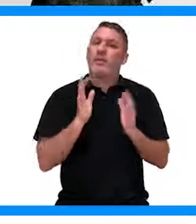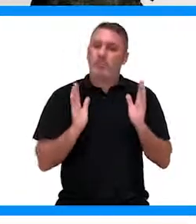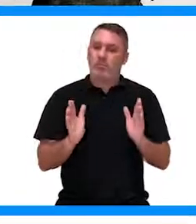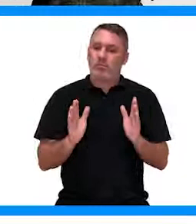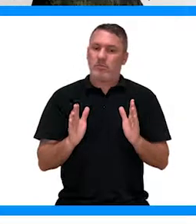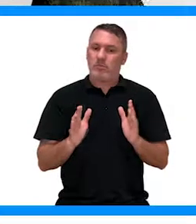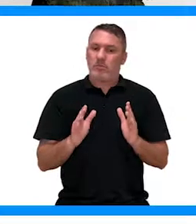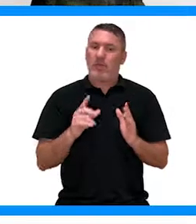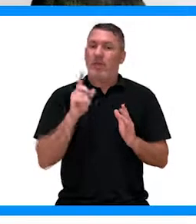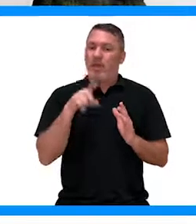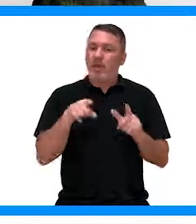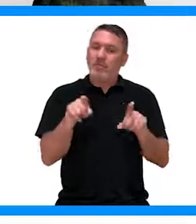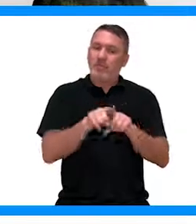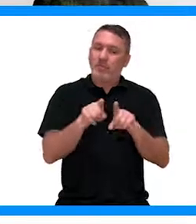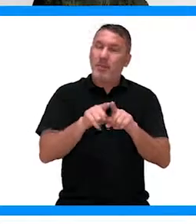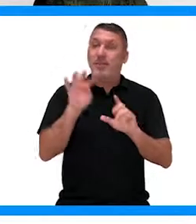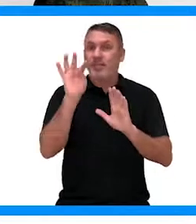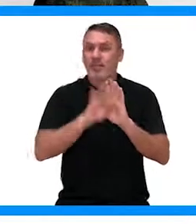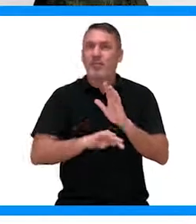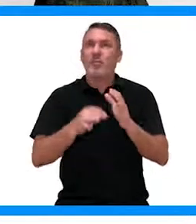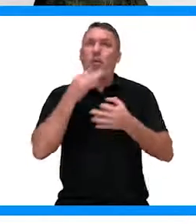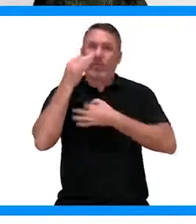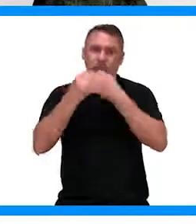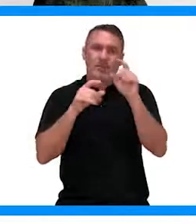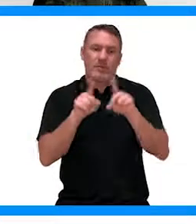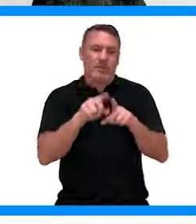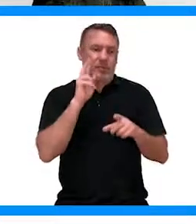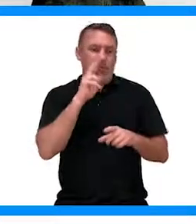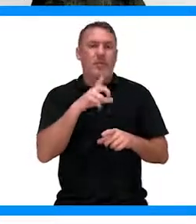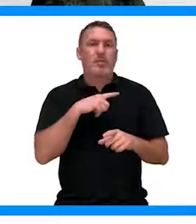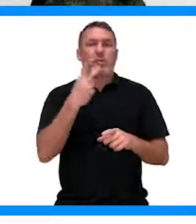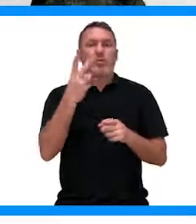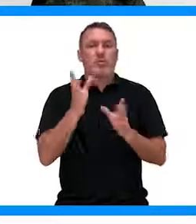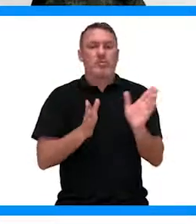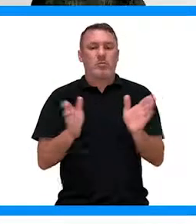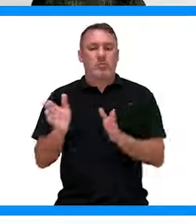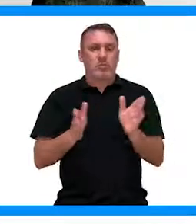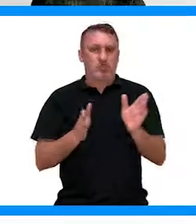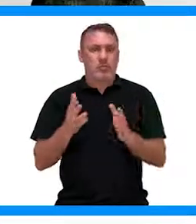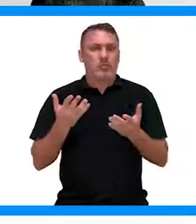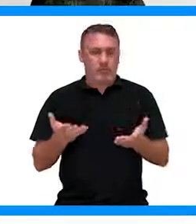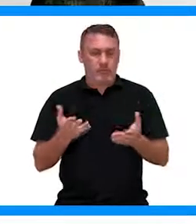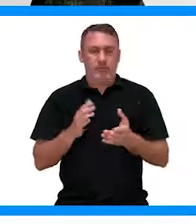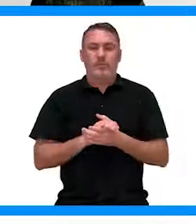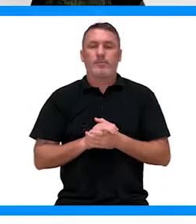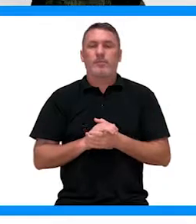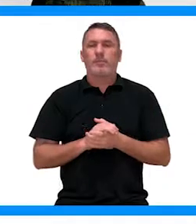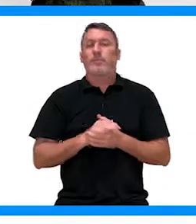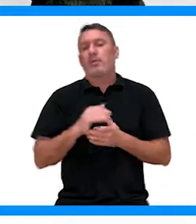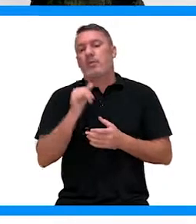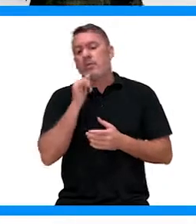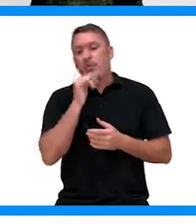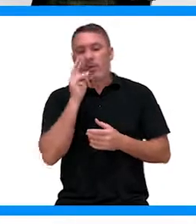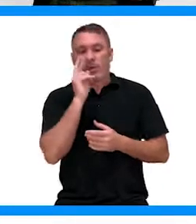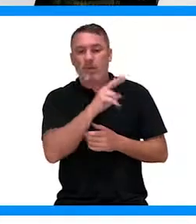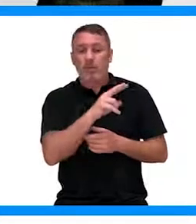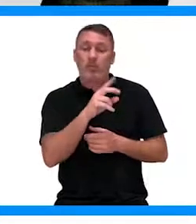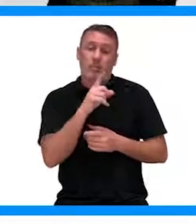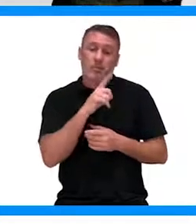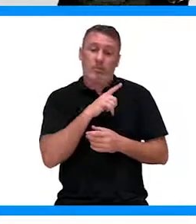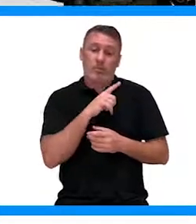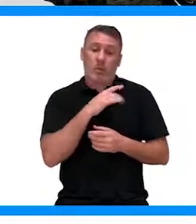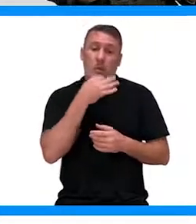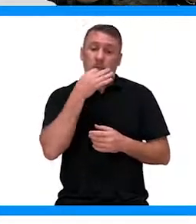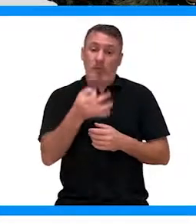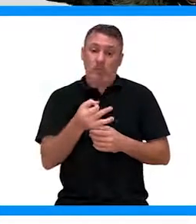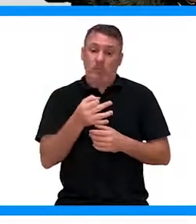dando uma opinião, né? Então não deixa de ser um texto também dissertativo, né? A gente tem 2 abordagens aí nesse texto. A gente pode observar